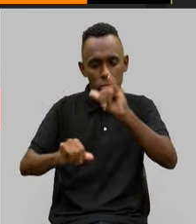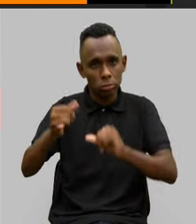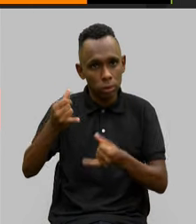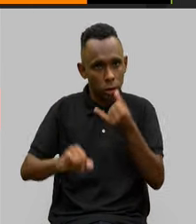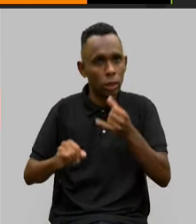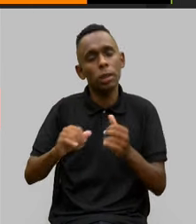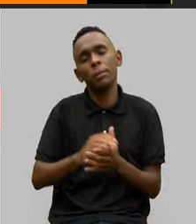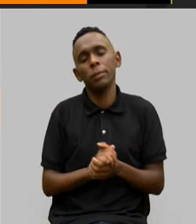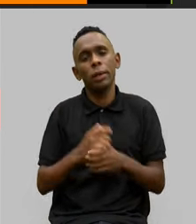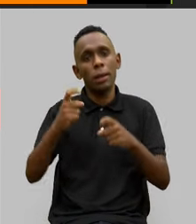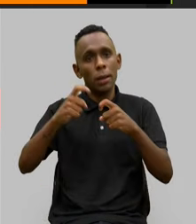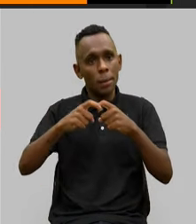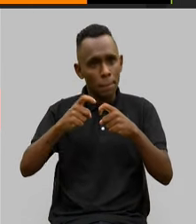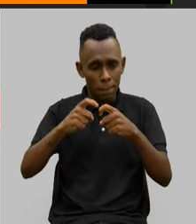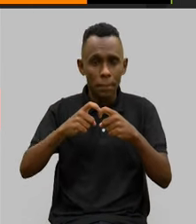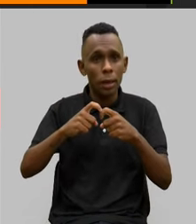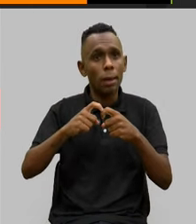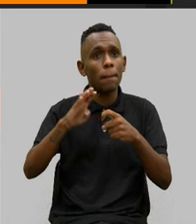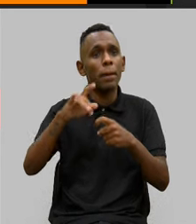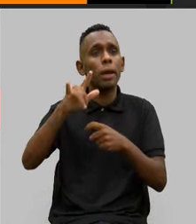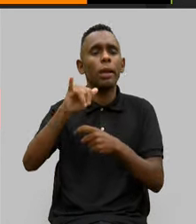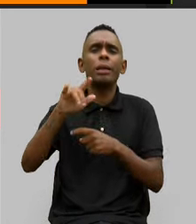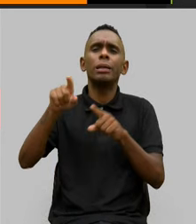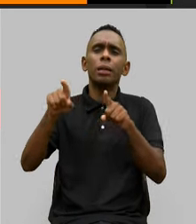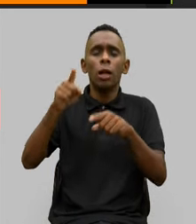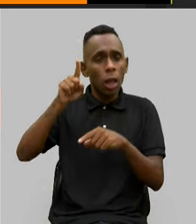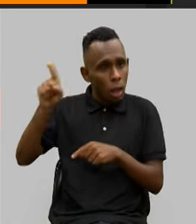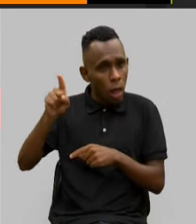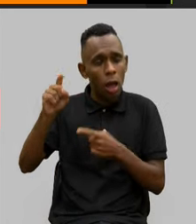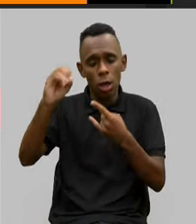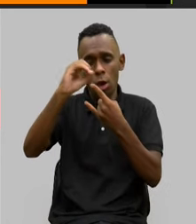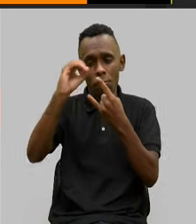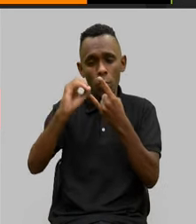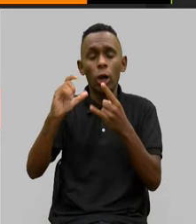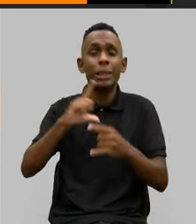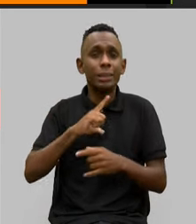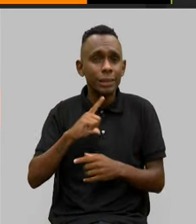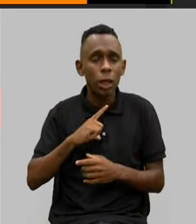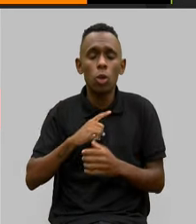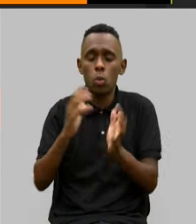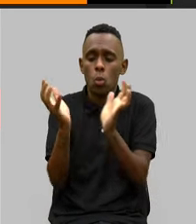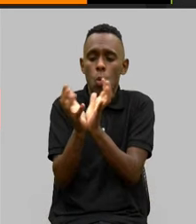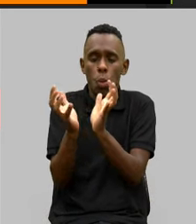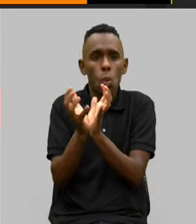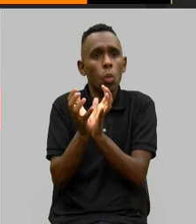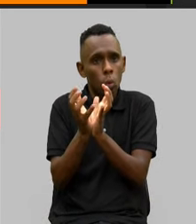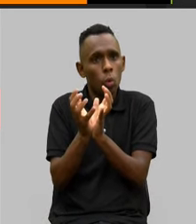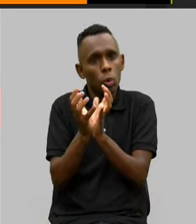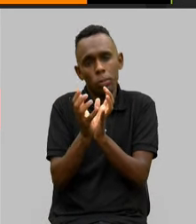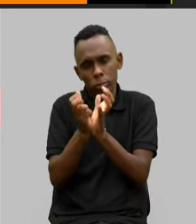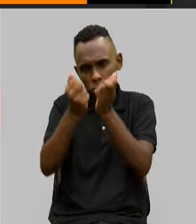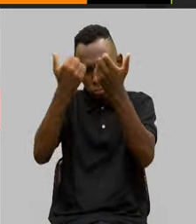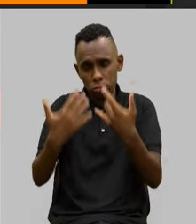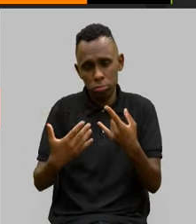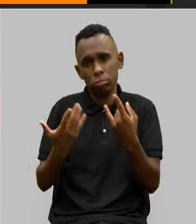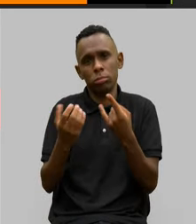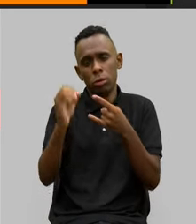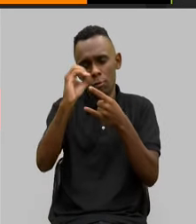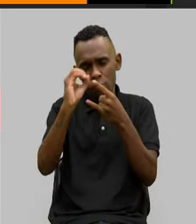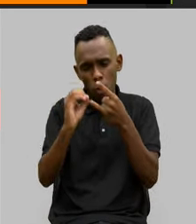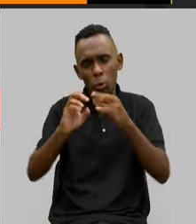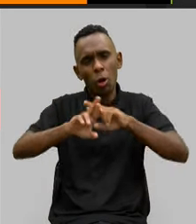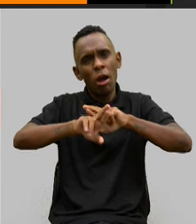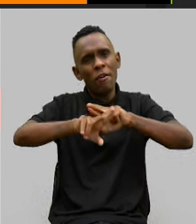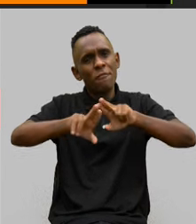também né ainda não citei ele a gente lá na F Cruz a gente tem um grupo tá que como como eu falei a fio Cruz Ela é bem diversa